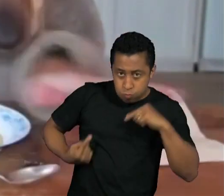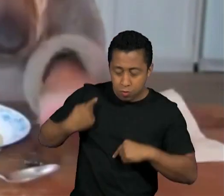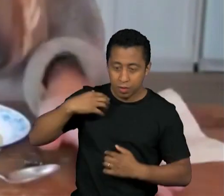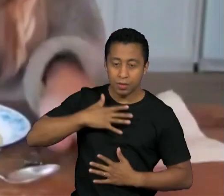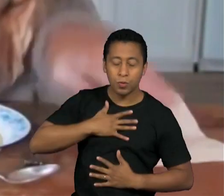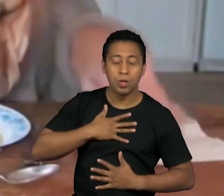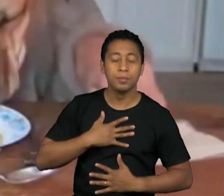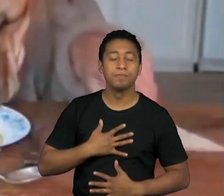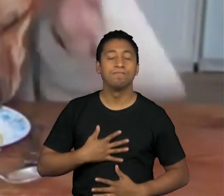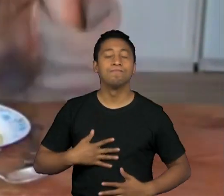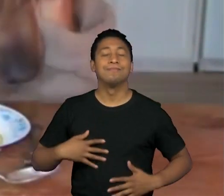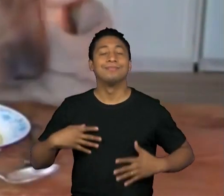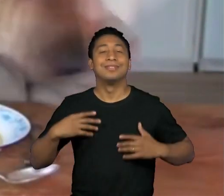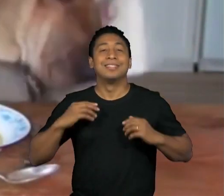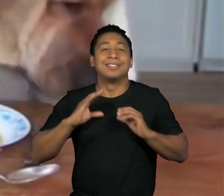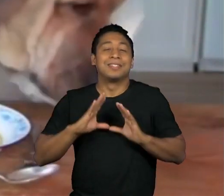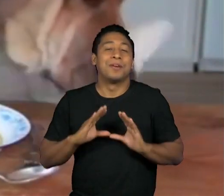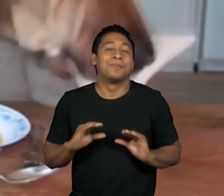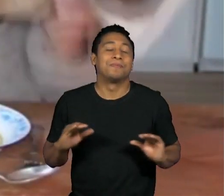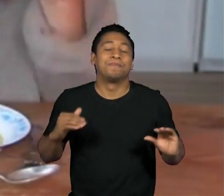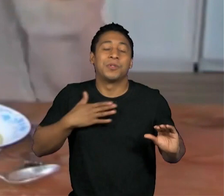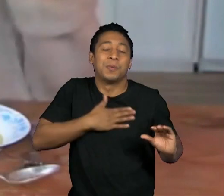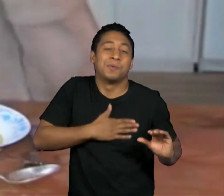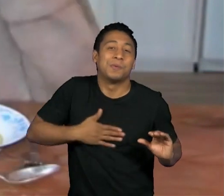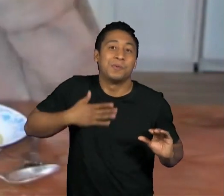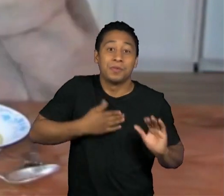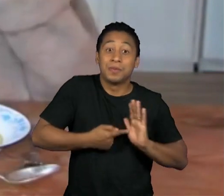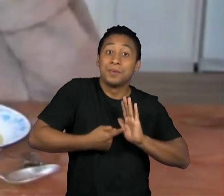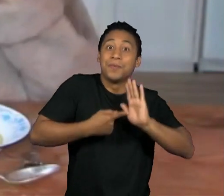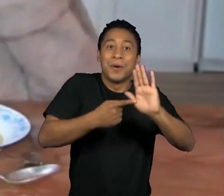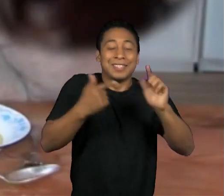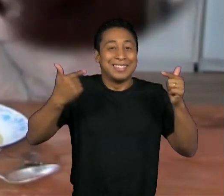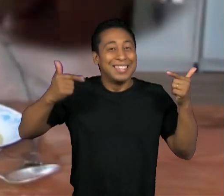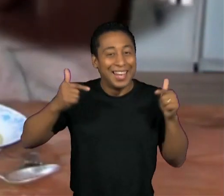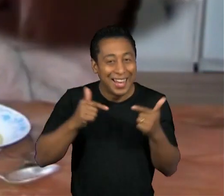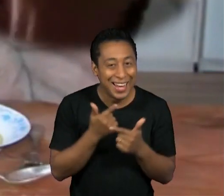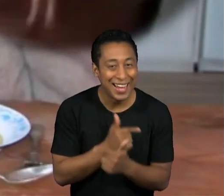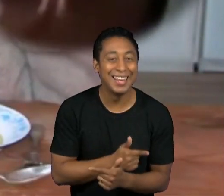relaxamentos e gratificações, que você geralmente exterioriza como risadas.